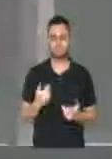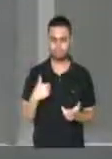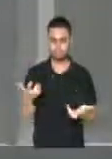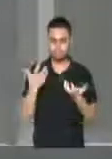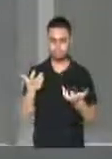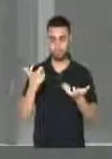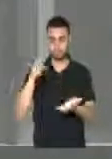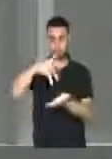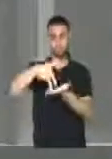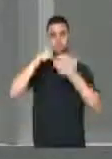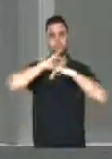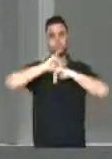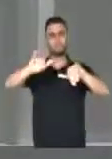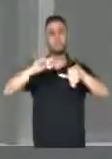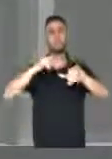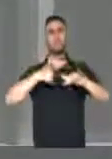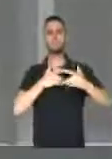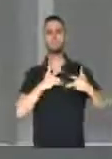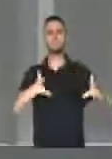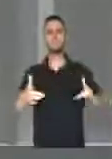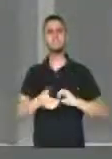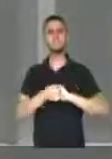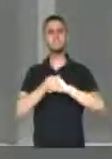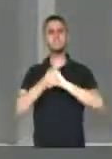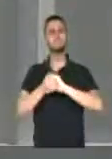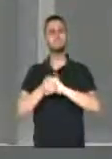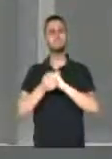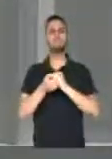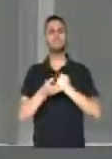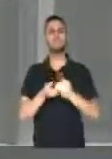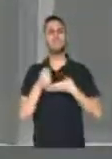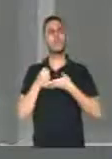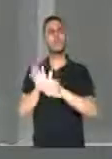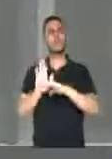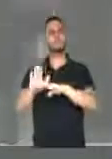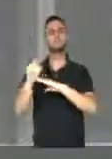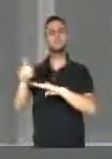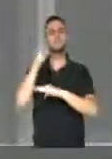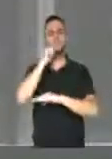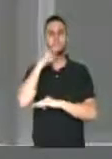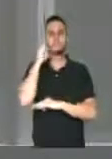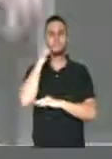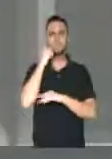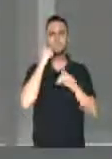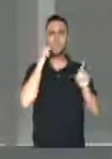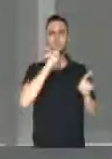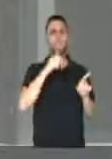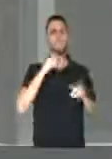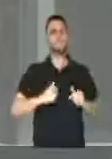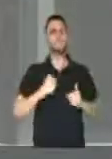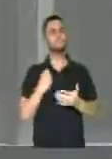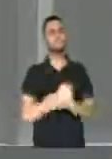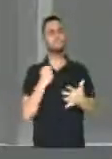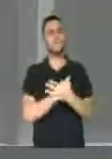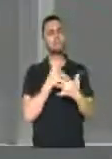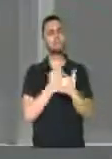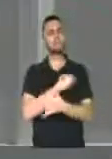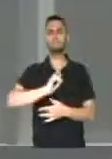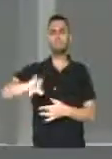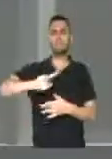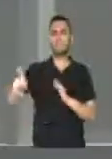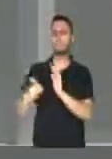apresentar a minha solidariedade às senadoras, a solidariedade a essas lutadoras que não estão